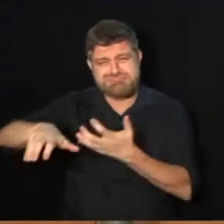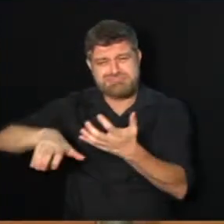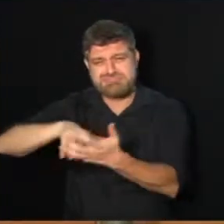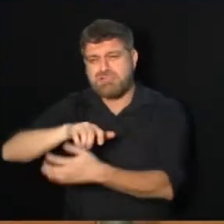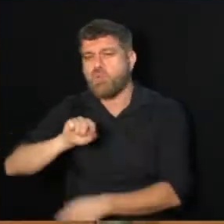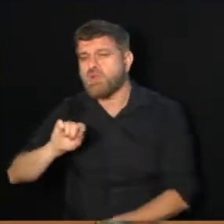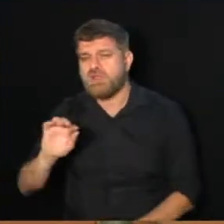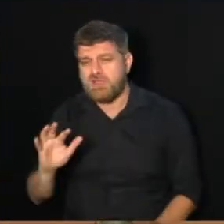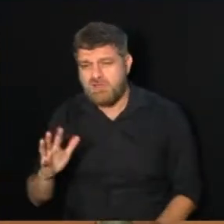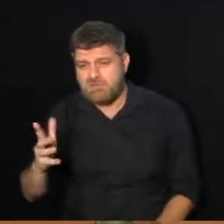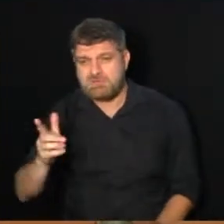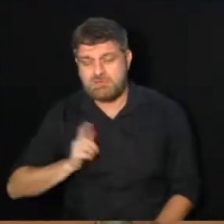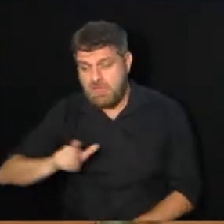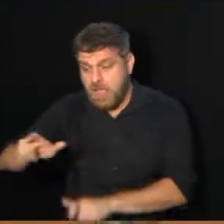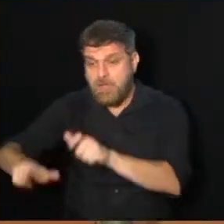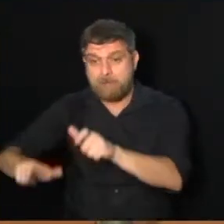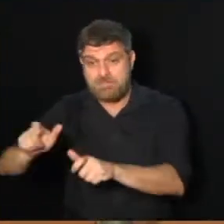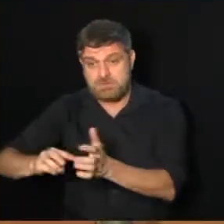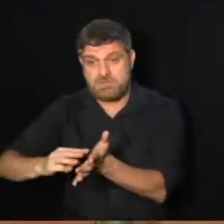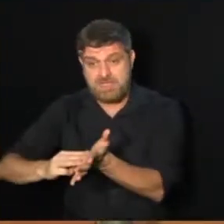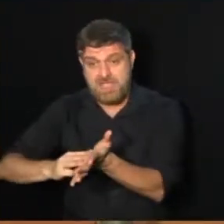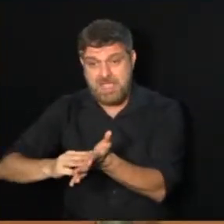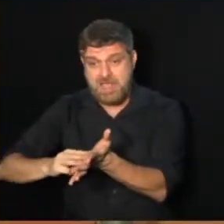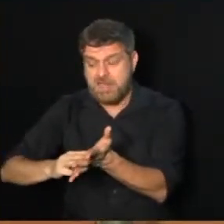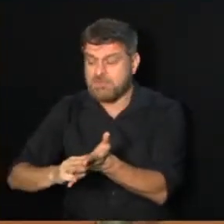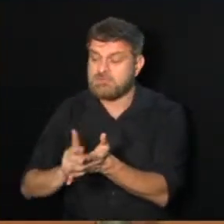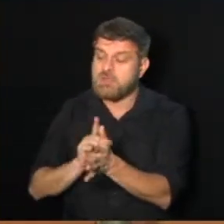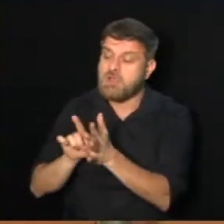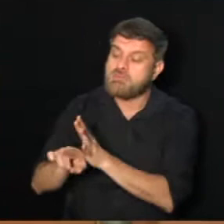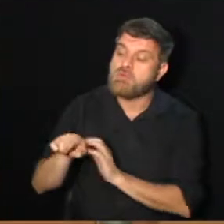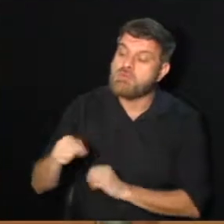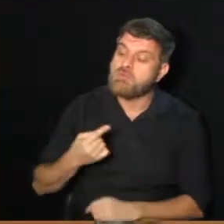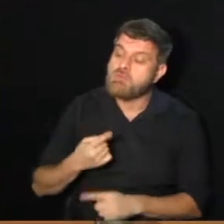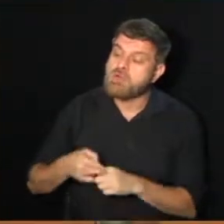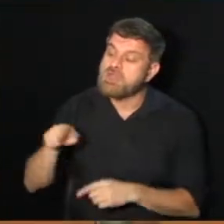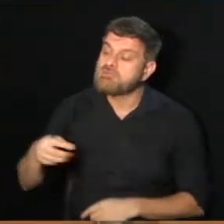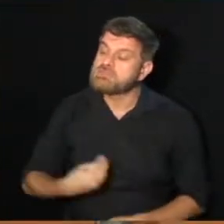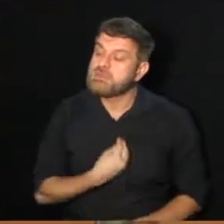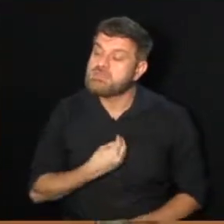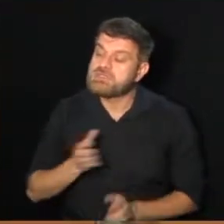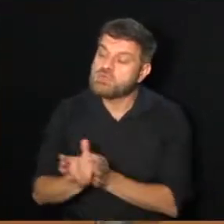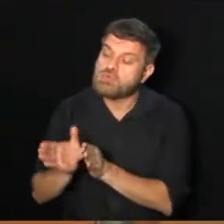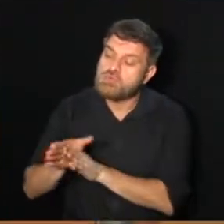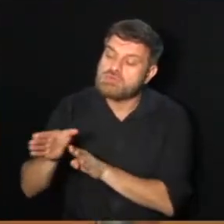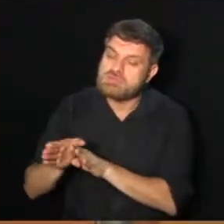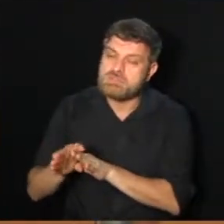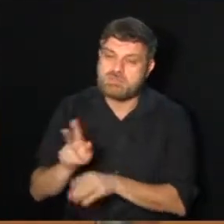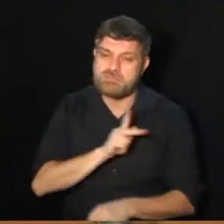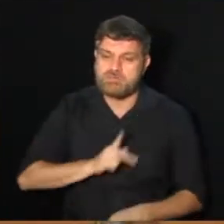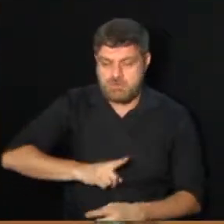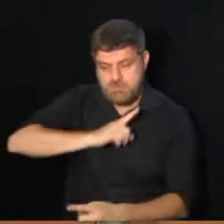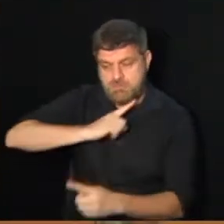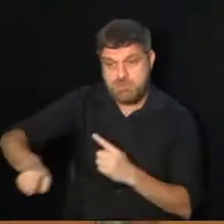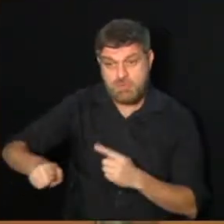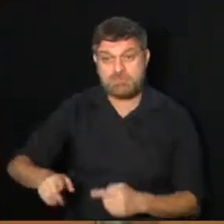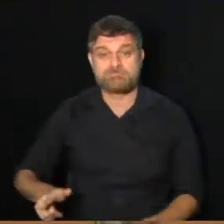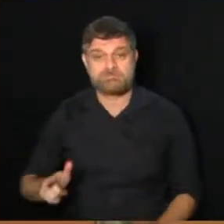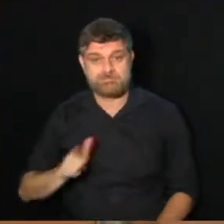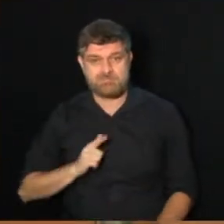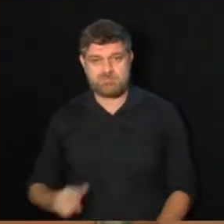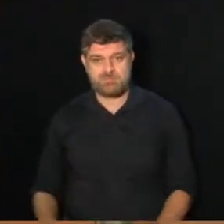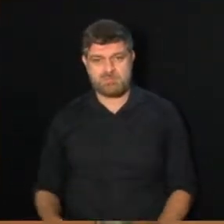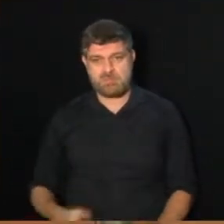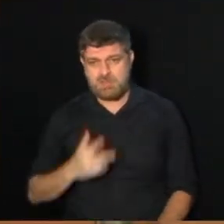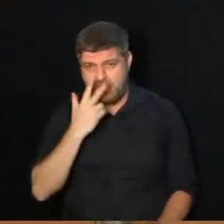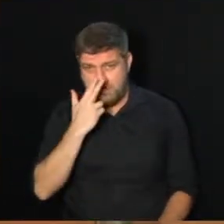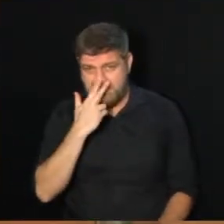inclusive, muitos que eram membros daqueles conselhos têm questionado. Então, pensar na possibilidade, como acho que ainda existe um espaço, me parece